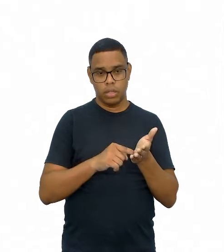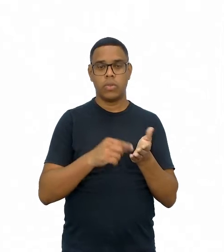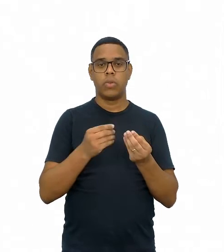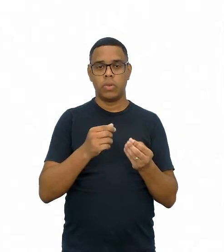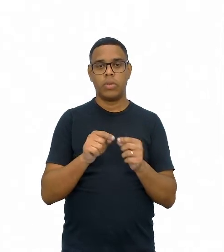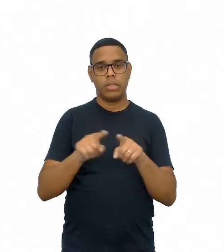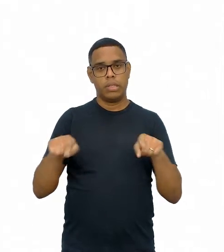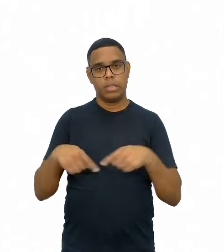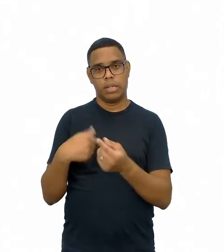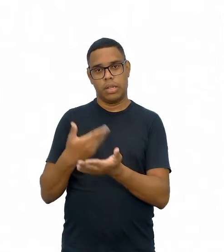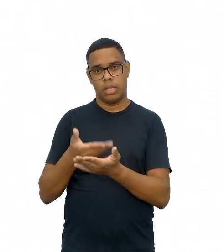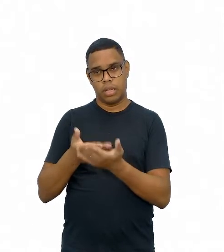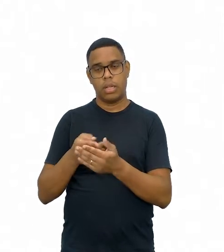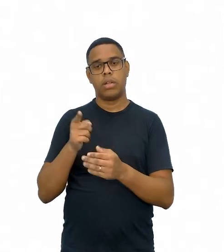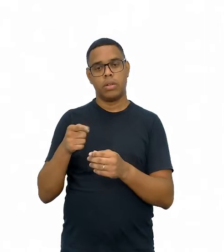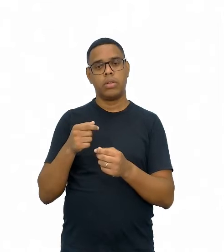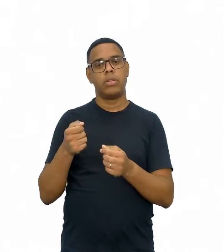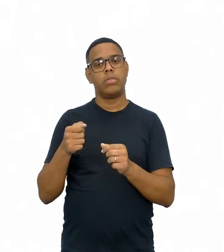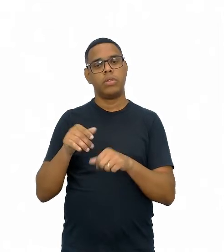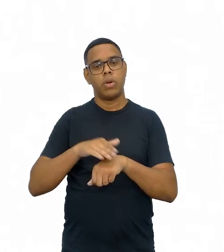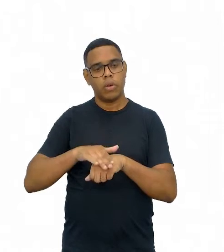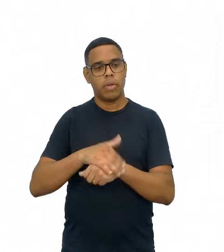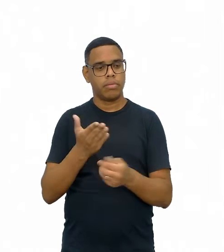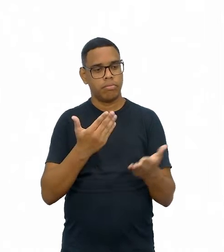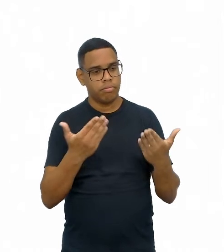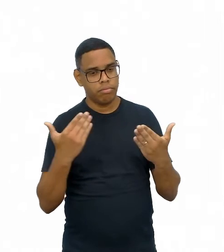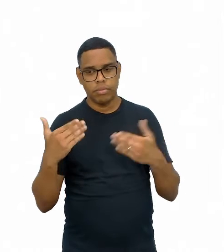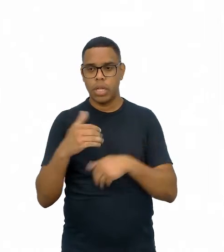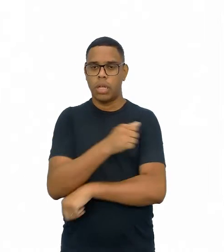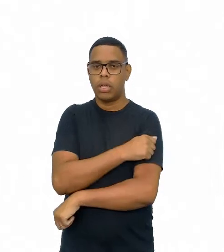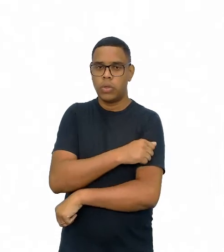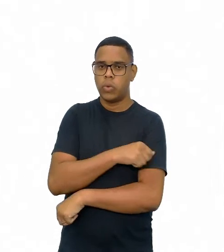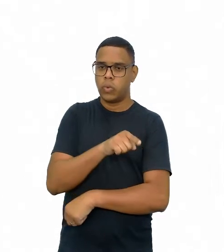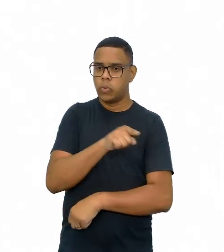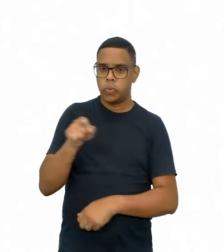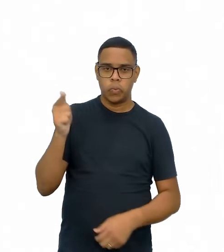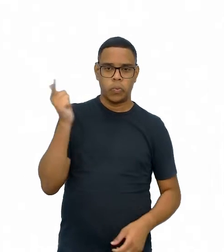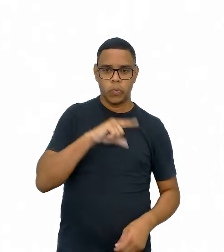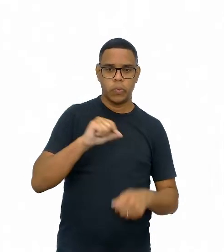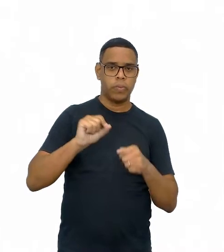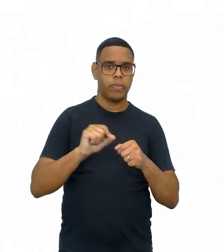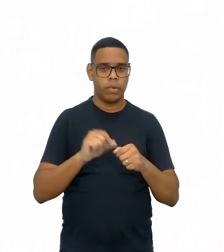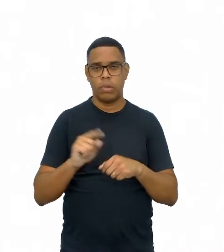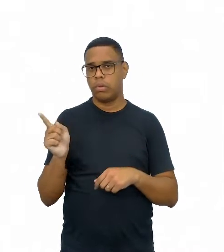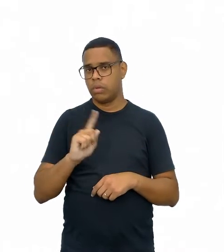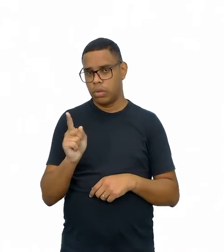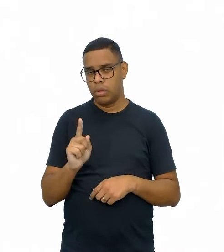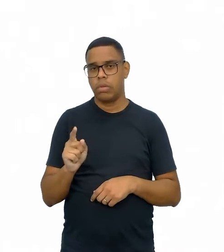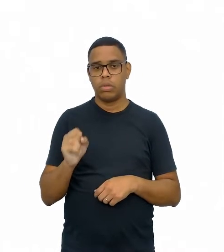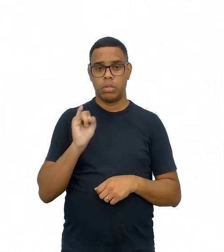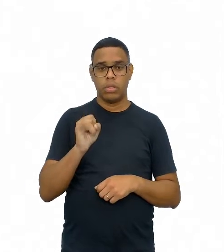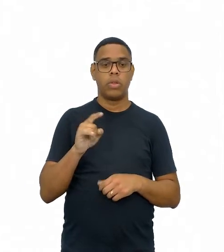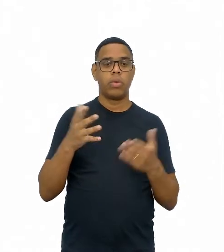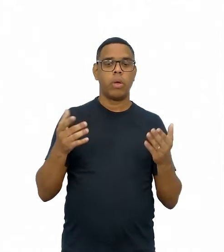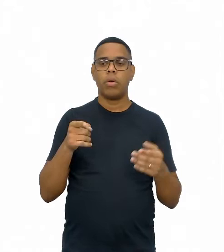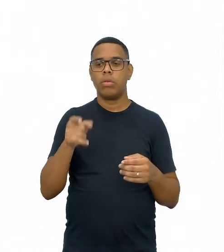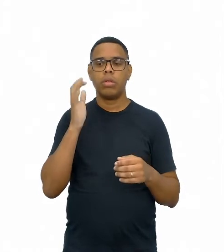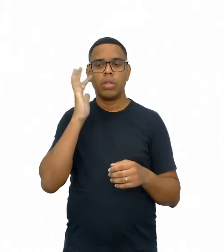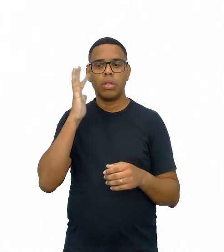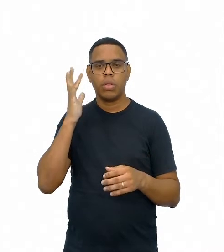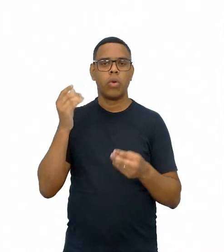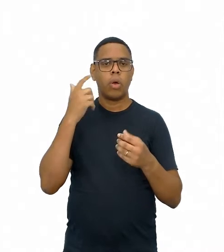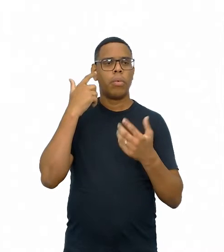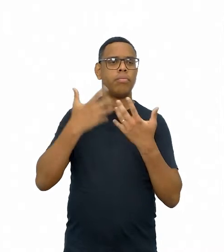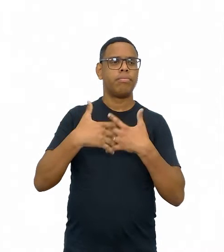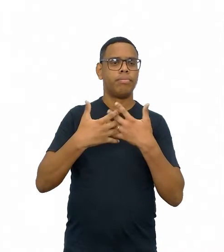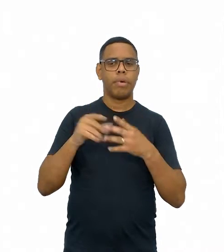leve para a sala de aula e converse com seus alunos se eles fizeram, então qual foi o meio de resolução